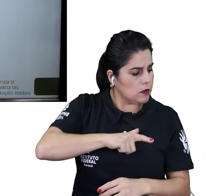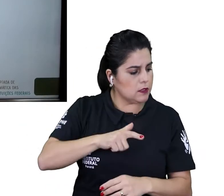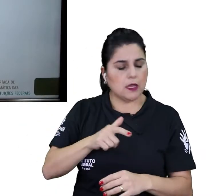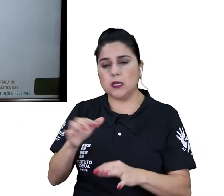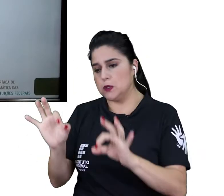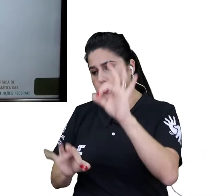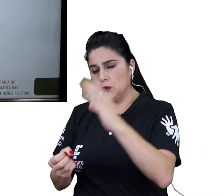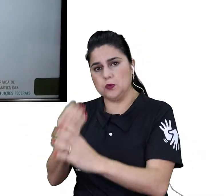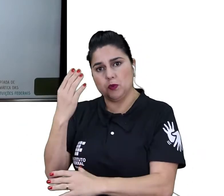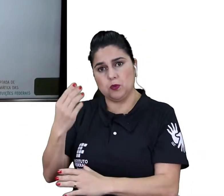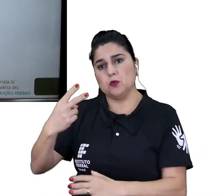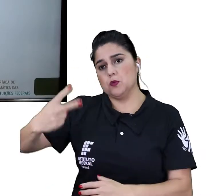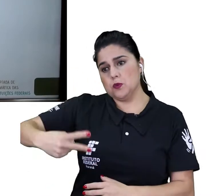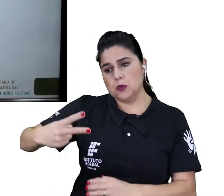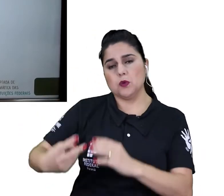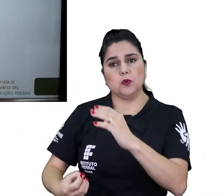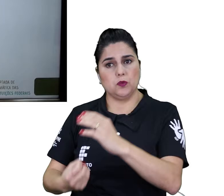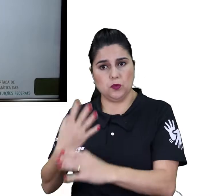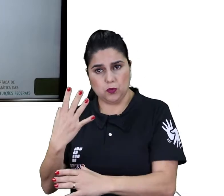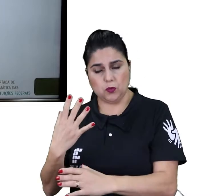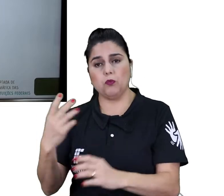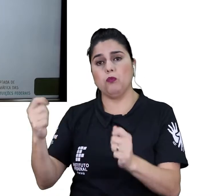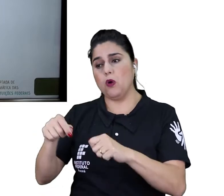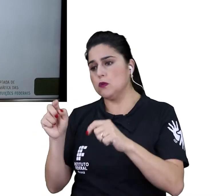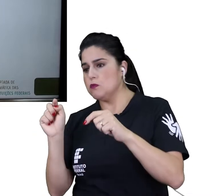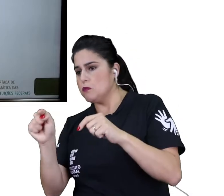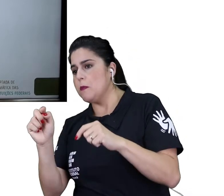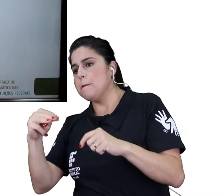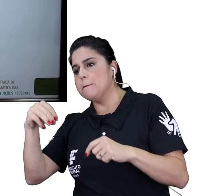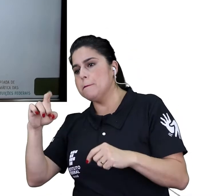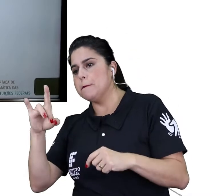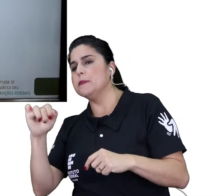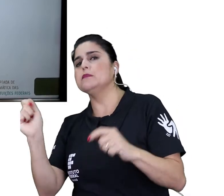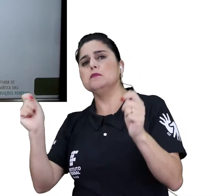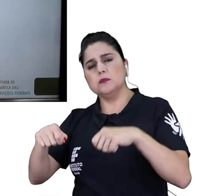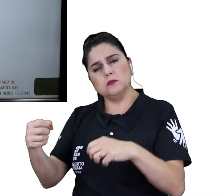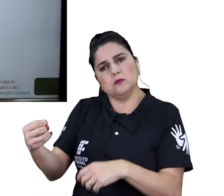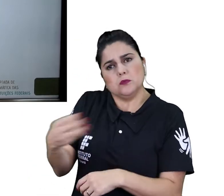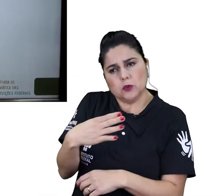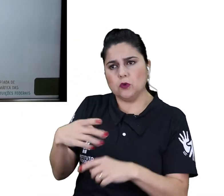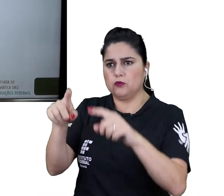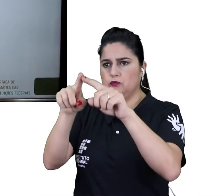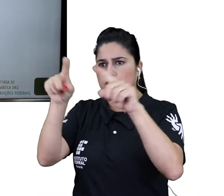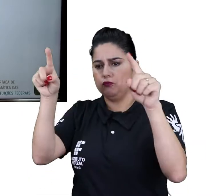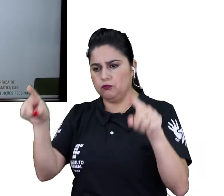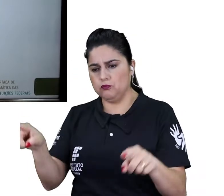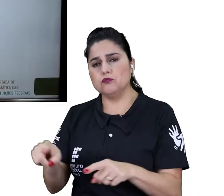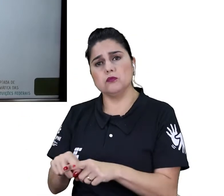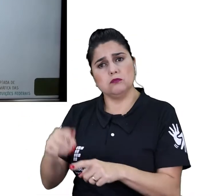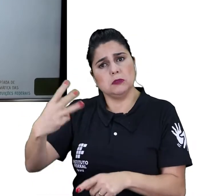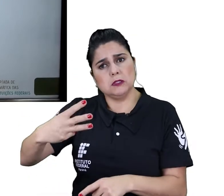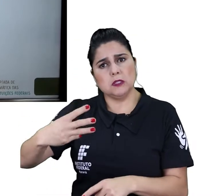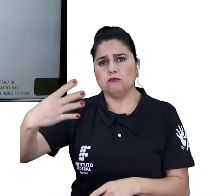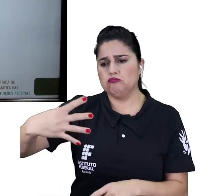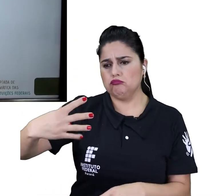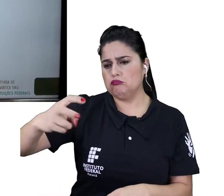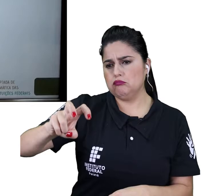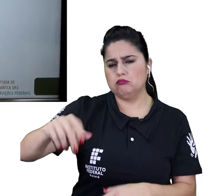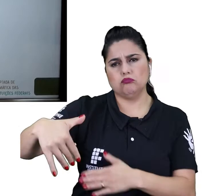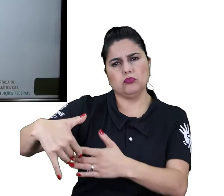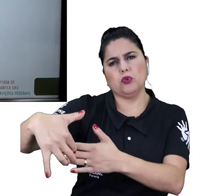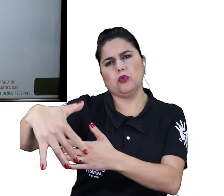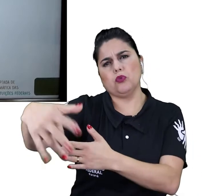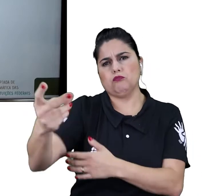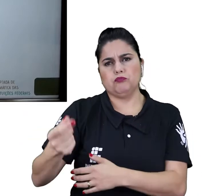regular. A partir dos pontos médios dos lados desse novo hexágono, é possível construir um terceiro, e assim por